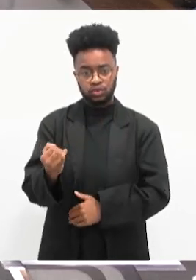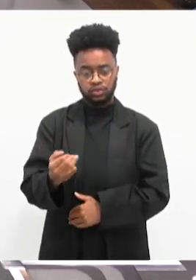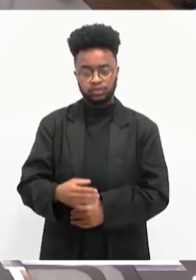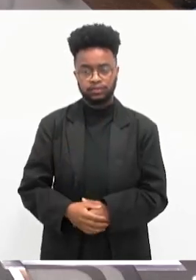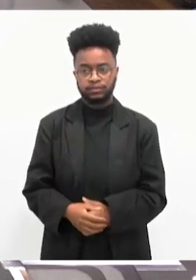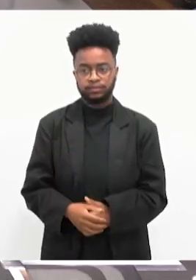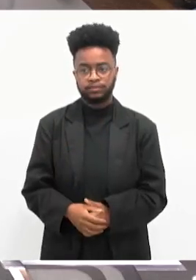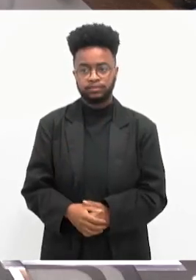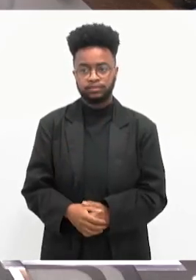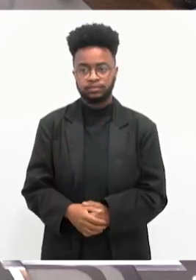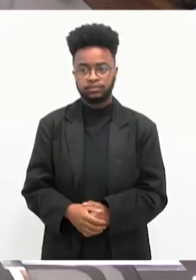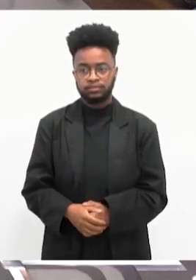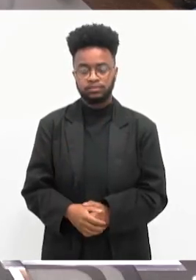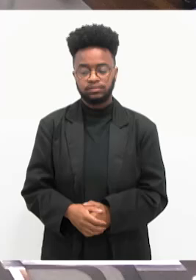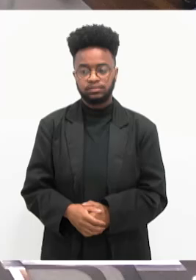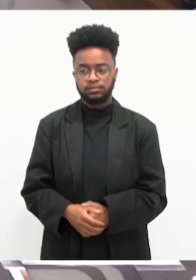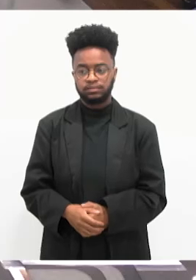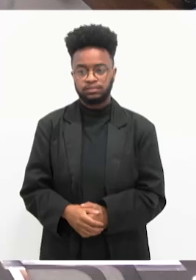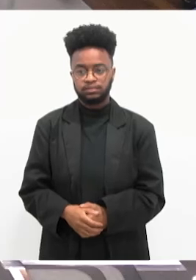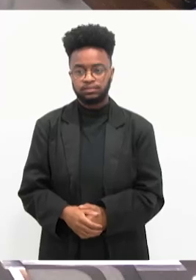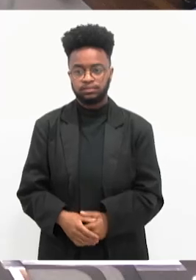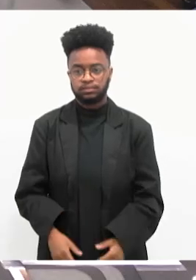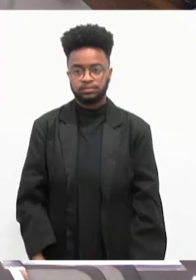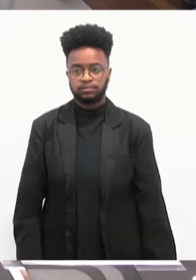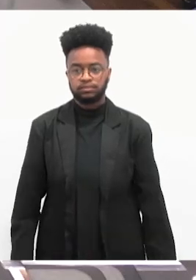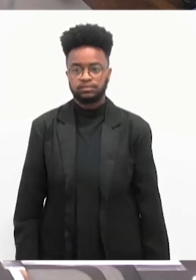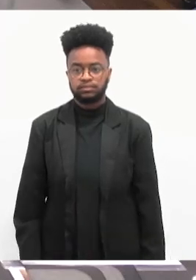Então, porque...